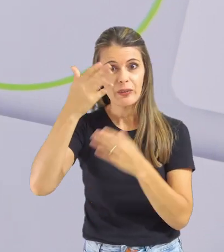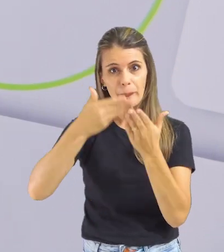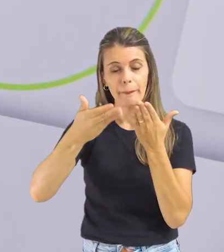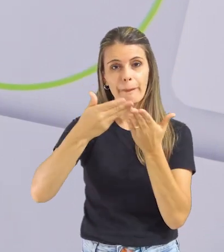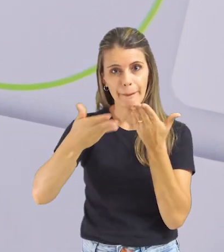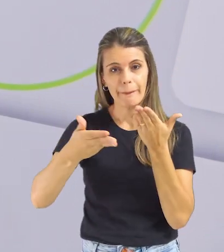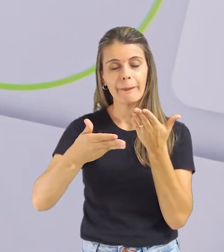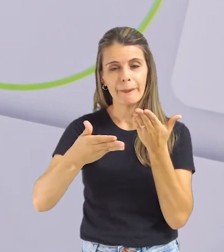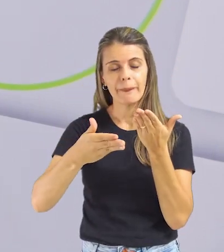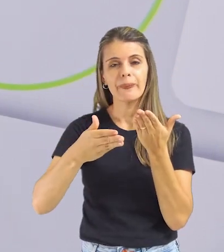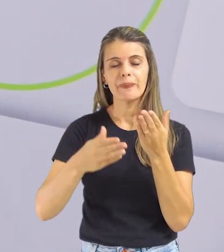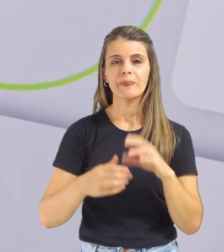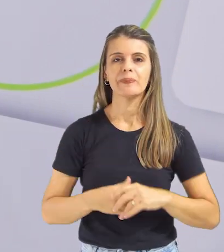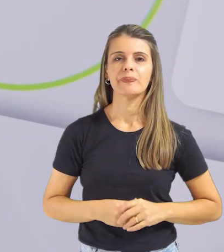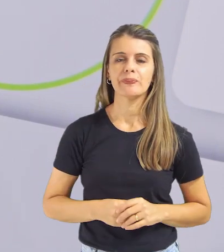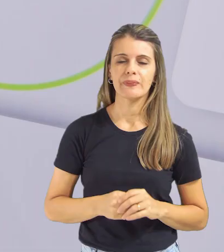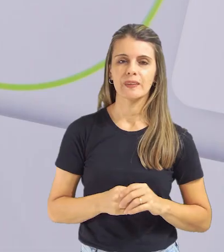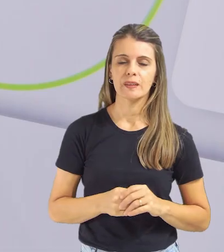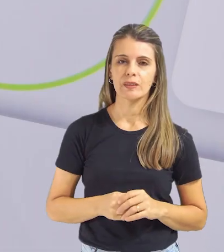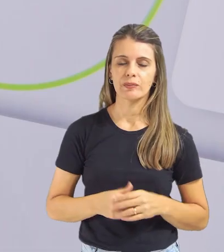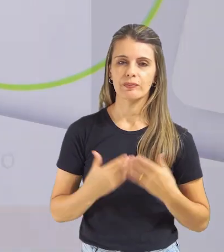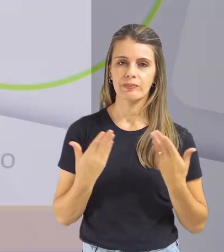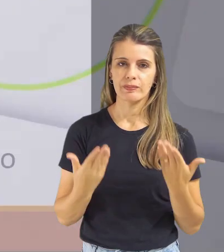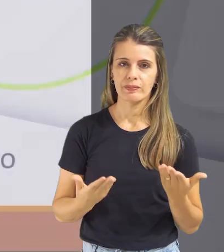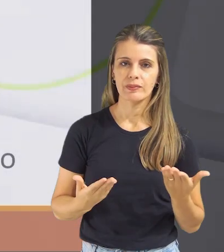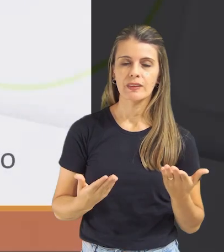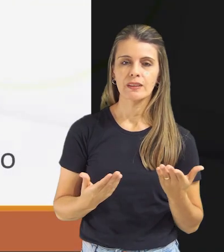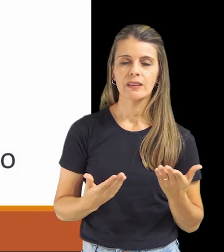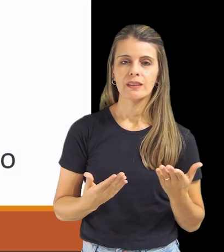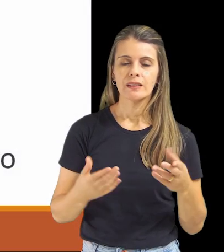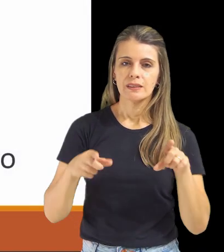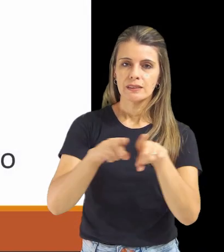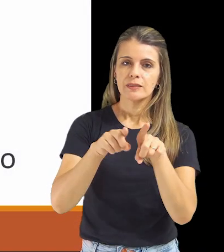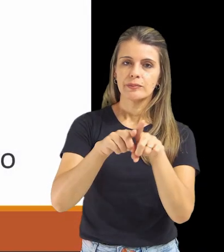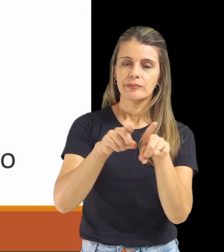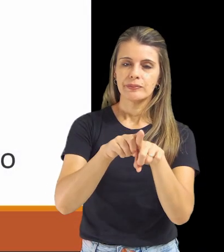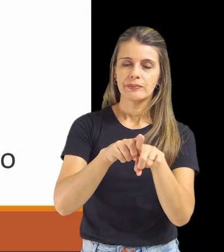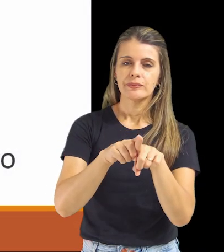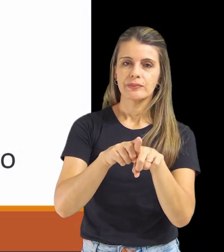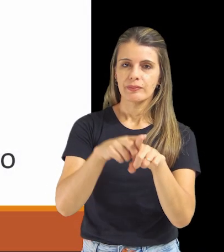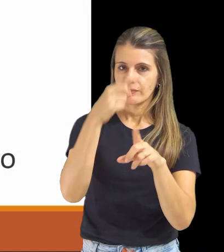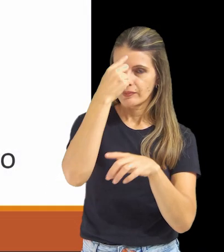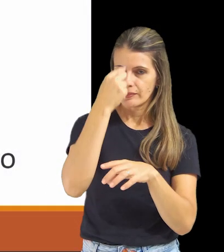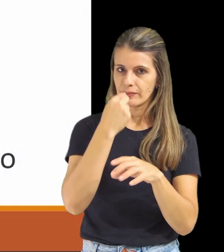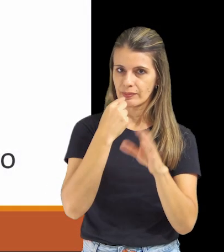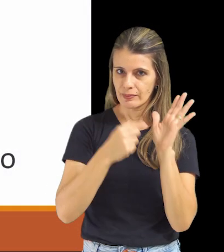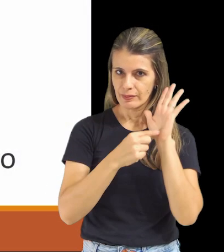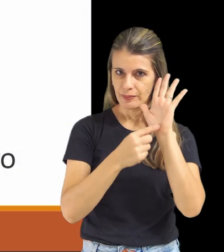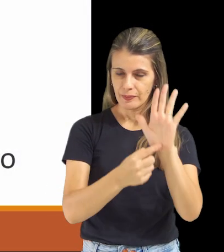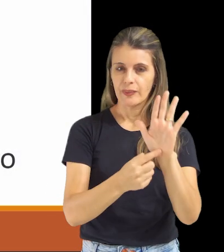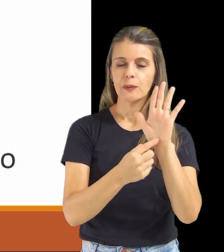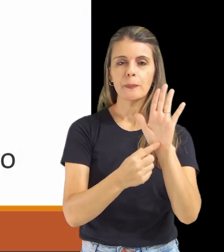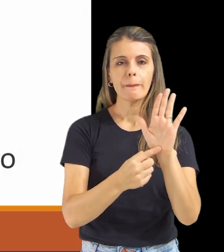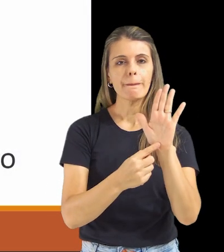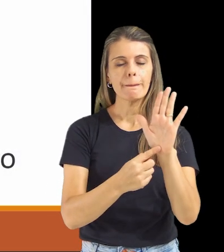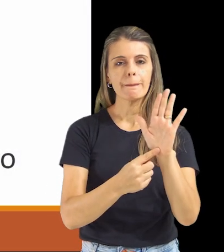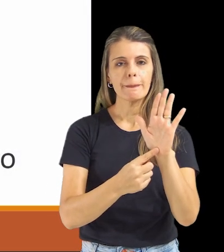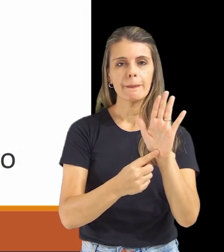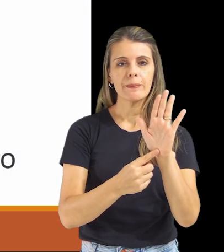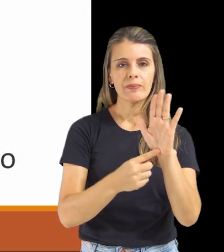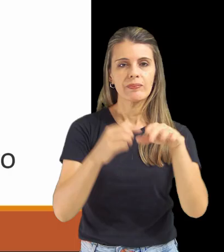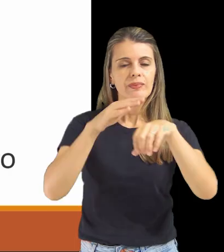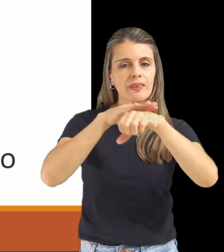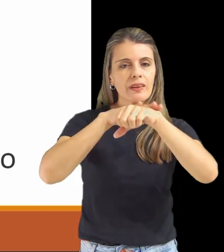função das ceras. Nós temos aqui a imagem, né, de